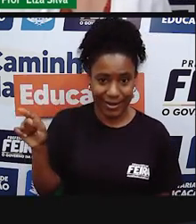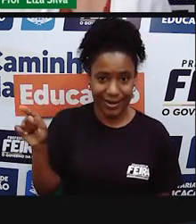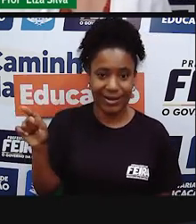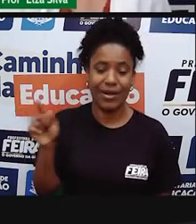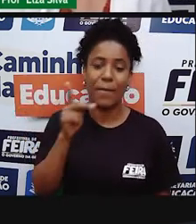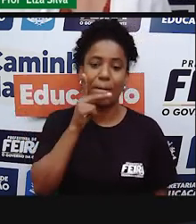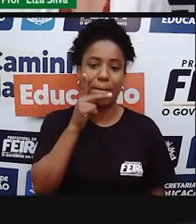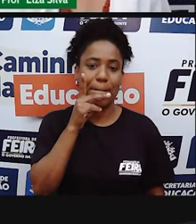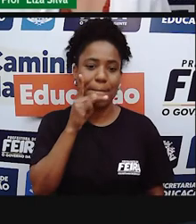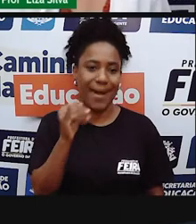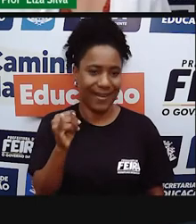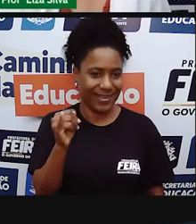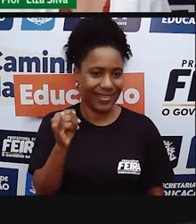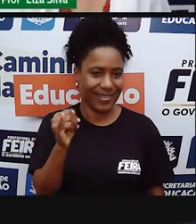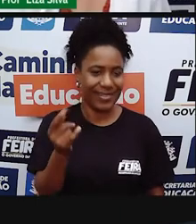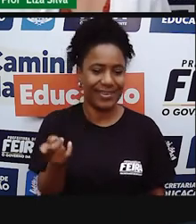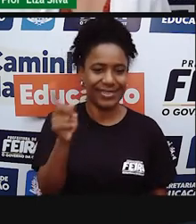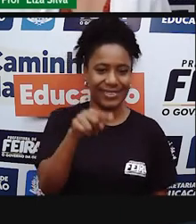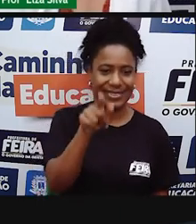de Alex.